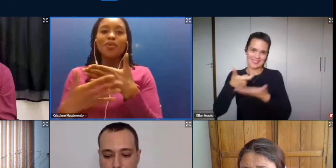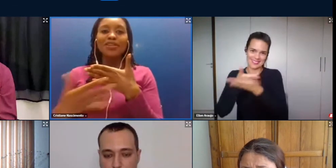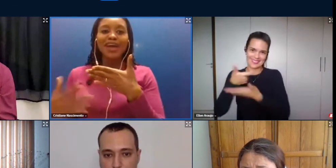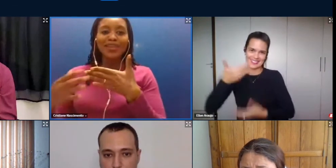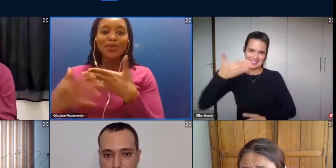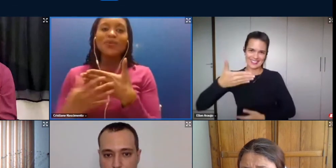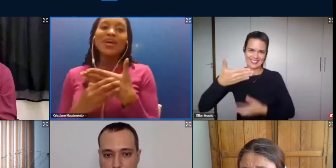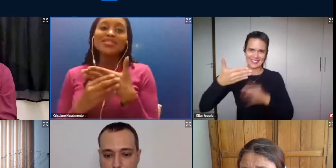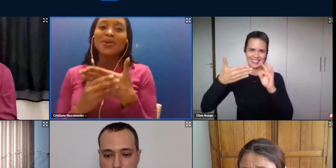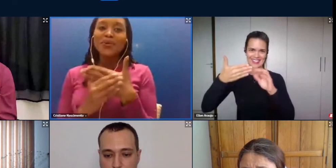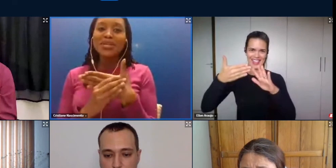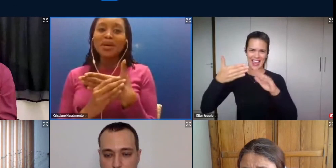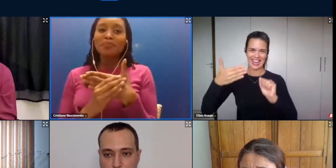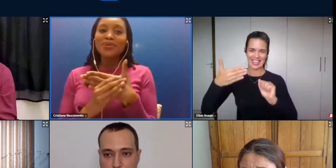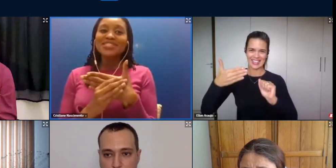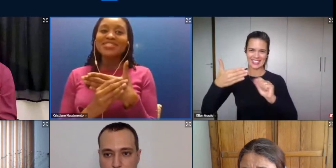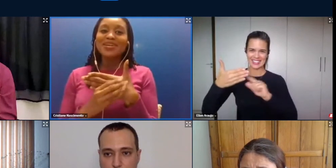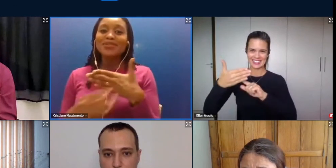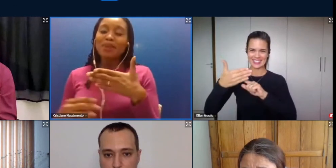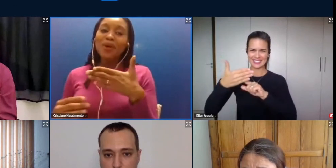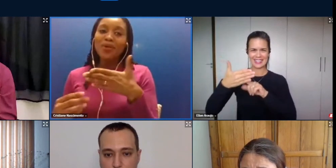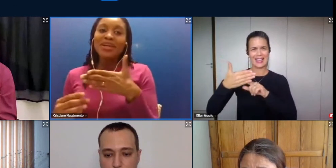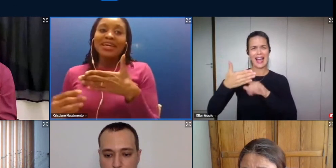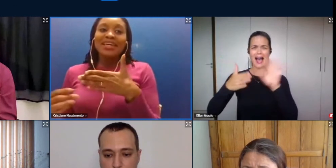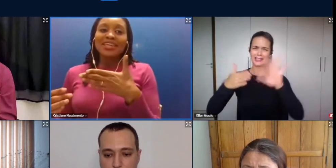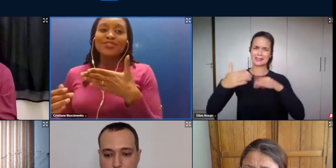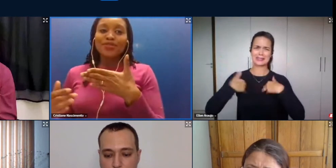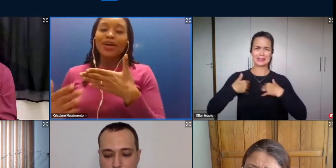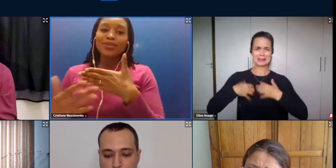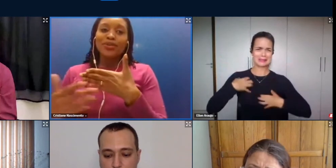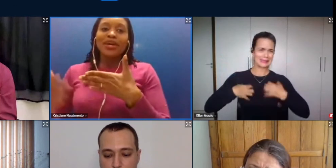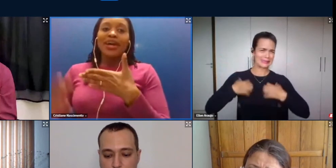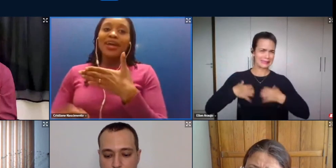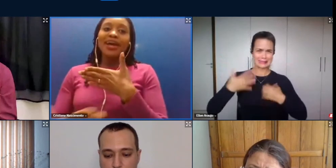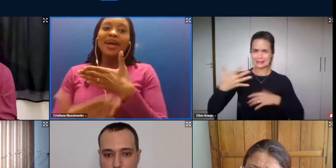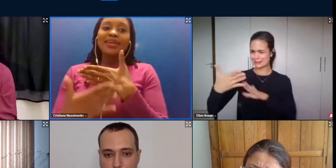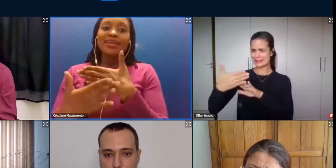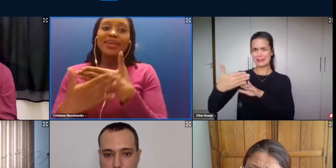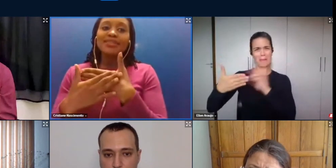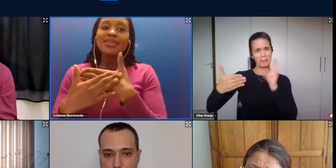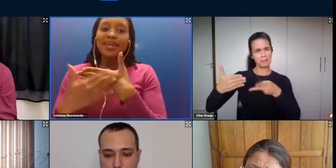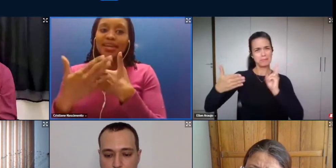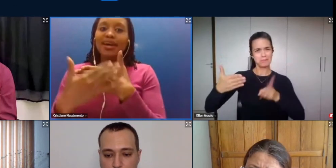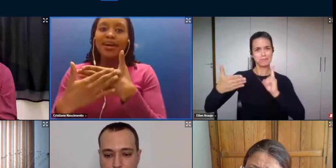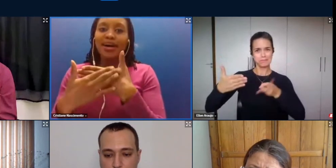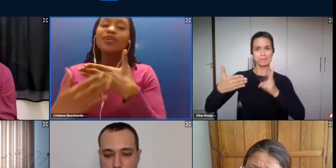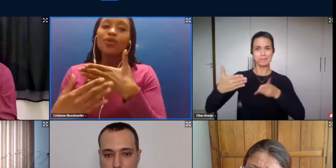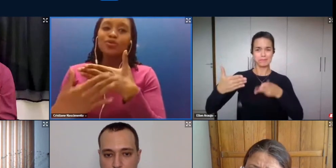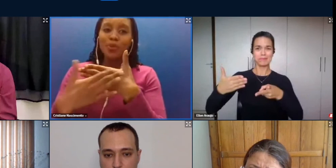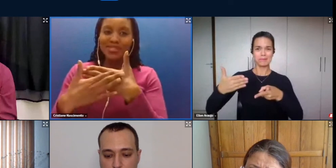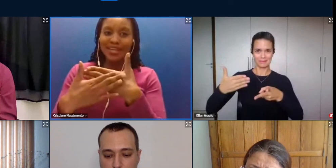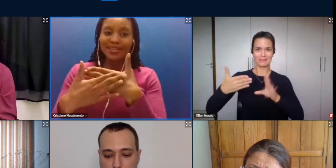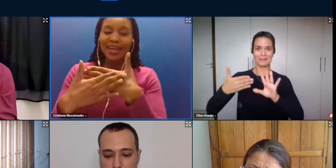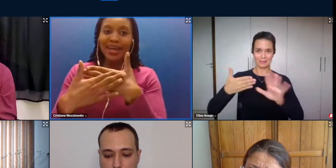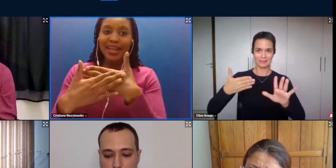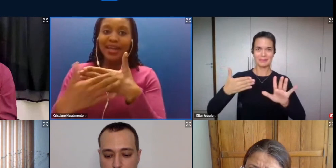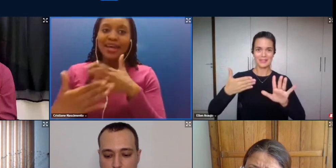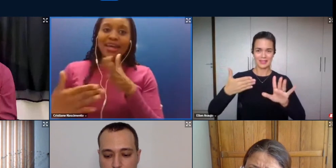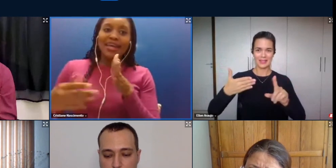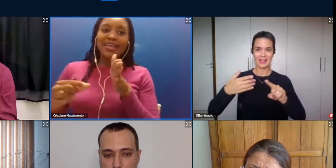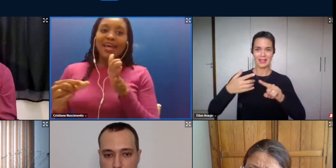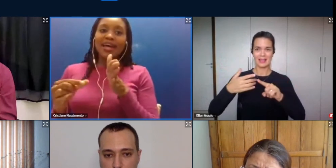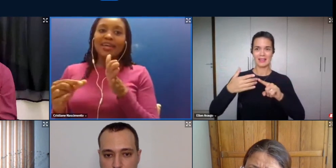fiquei incomodada com essa única posição na mão. De fato, aqui seria em alguns momentos a